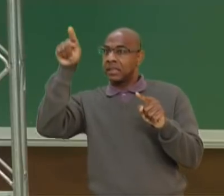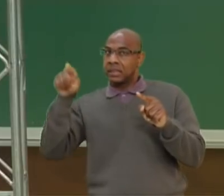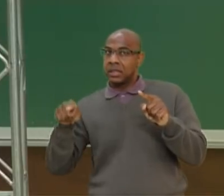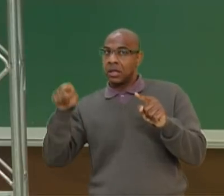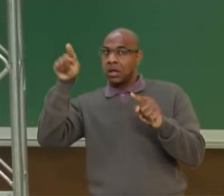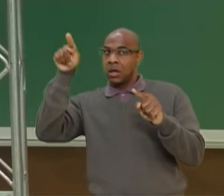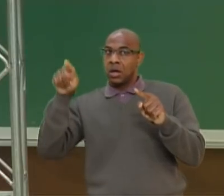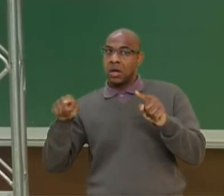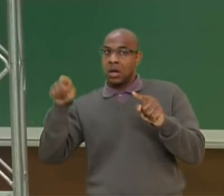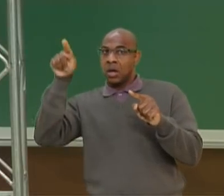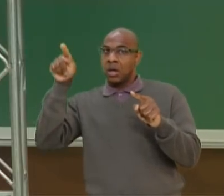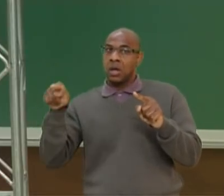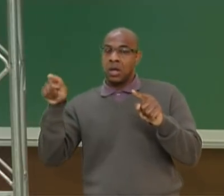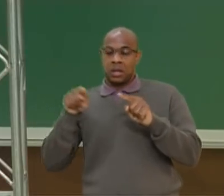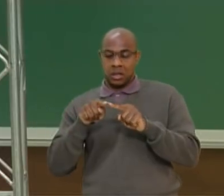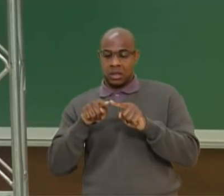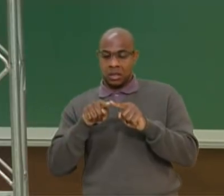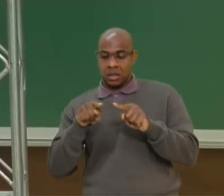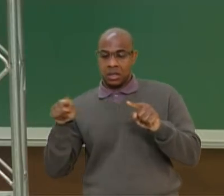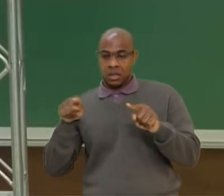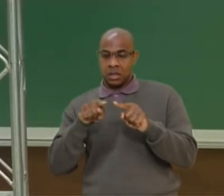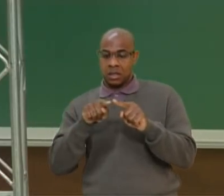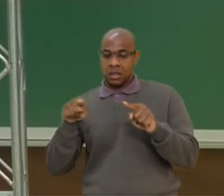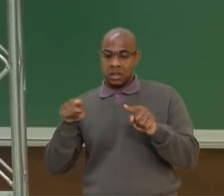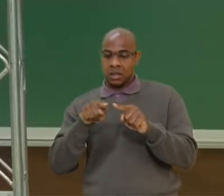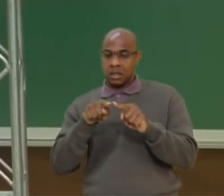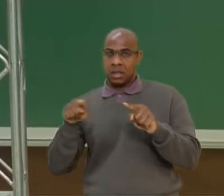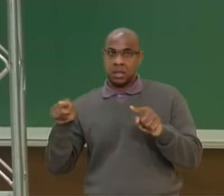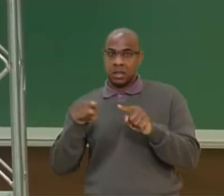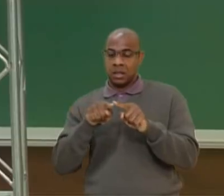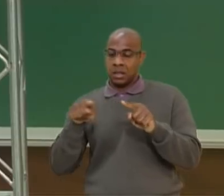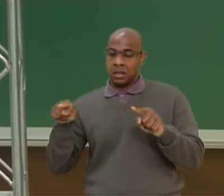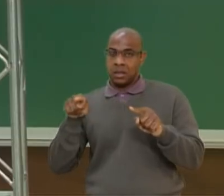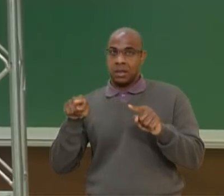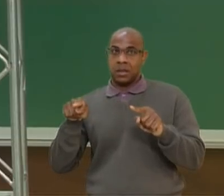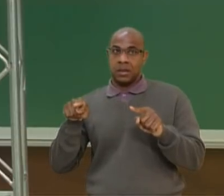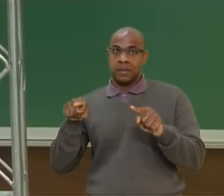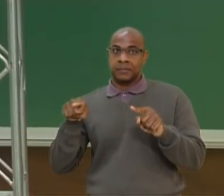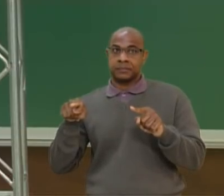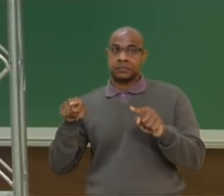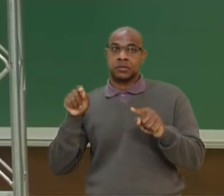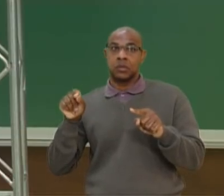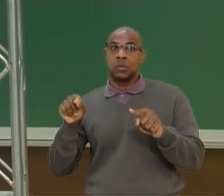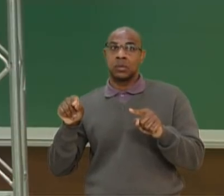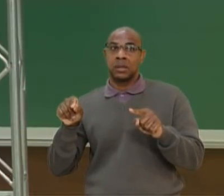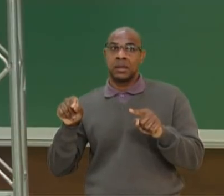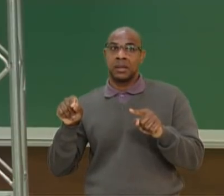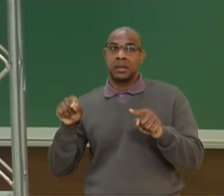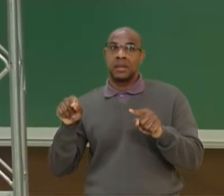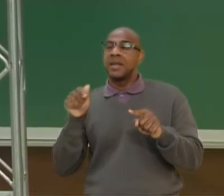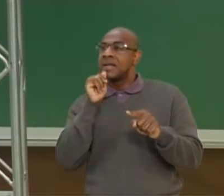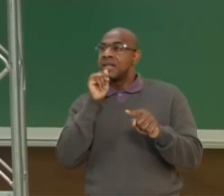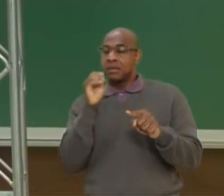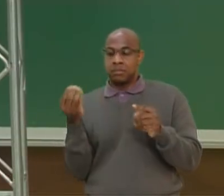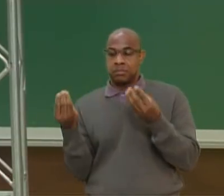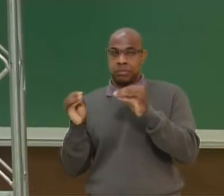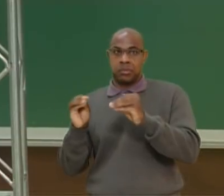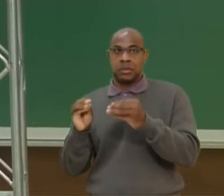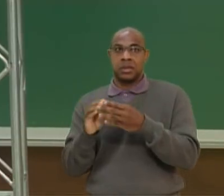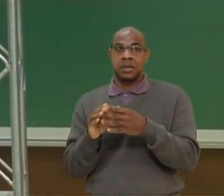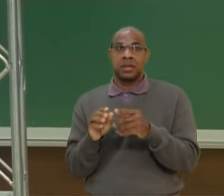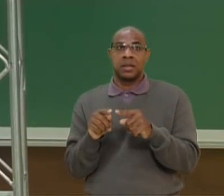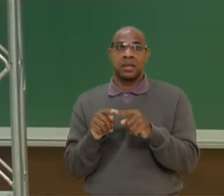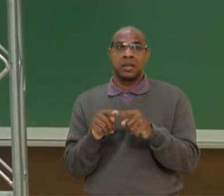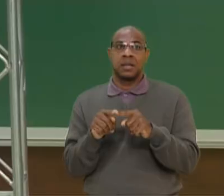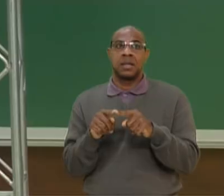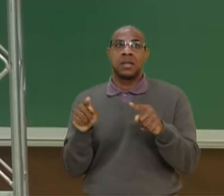oposto, e este daqui, que é o nosso cateto adjacente. Então, nós vamos aplicar, por exemplo,